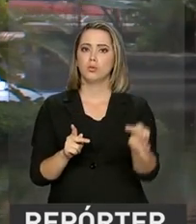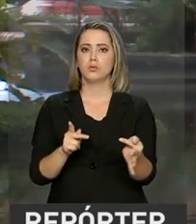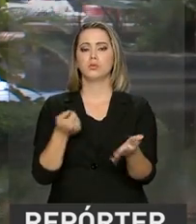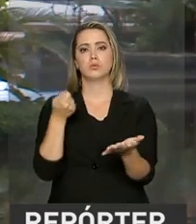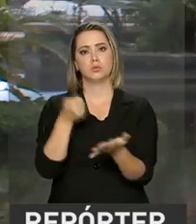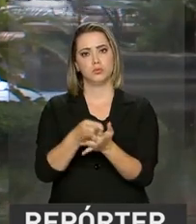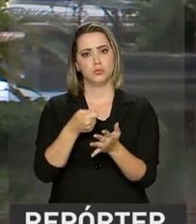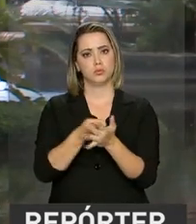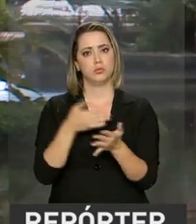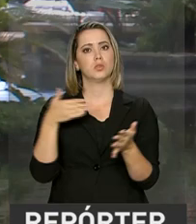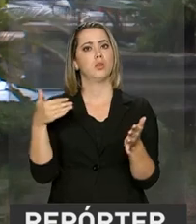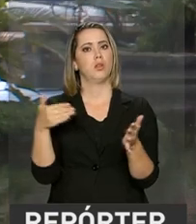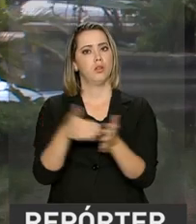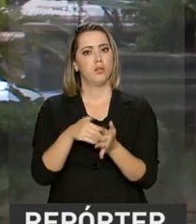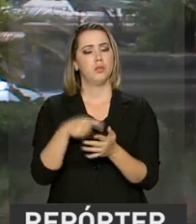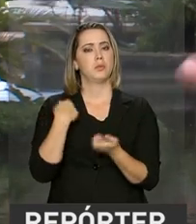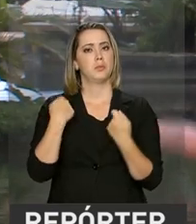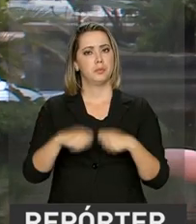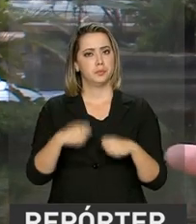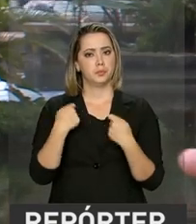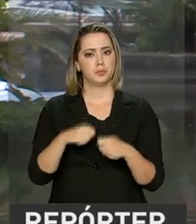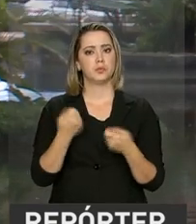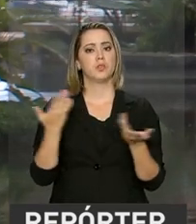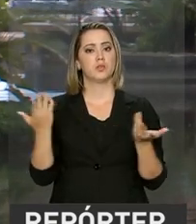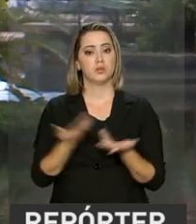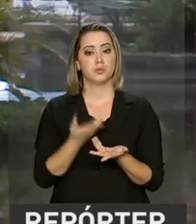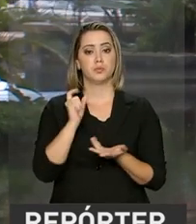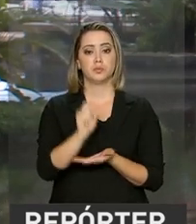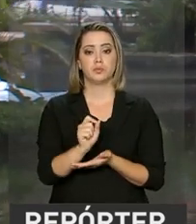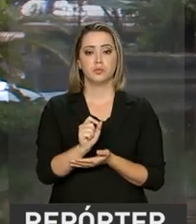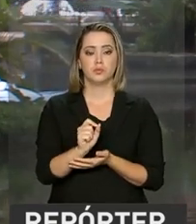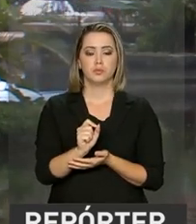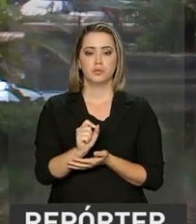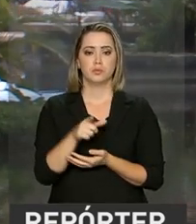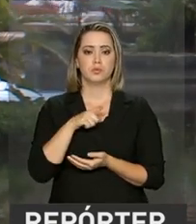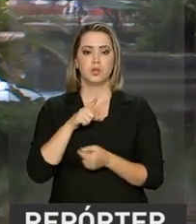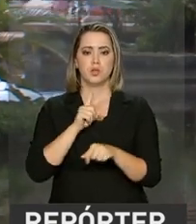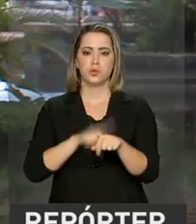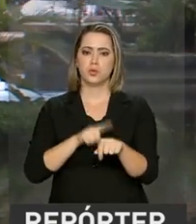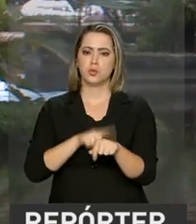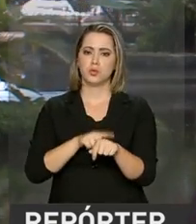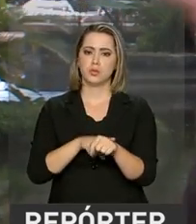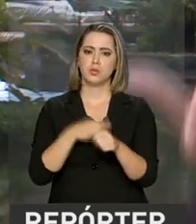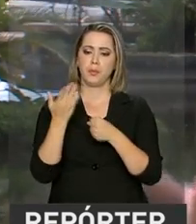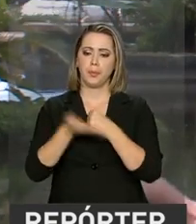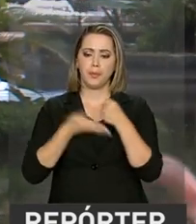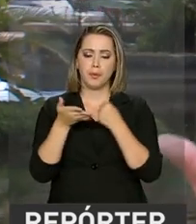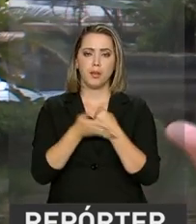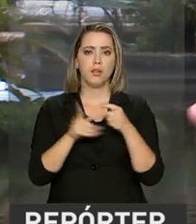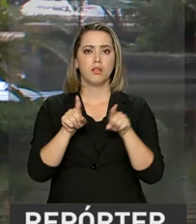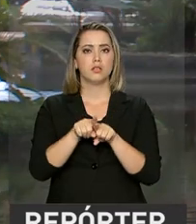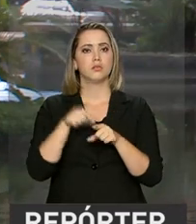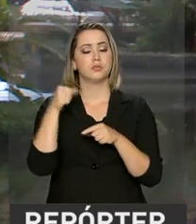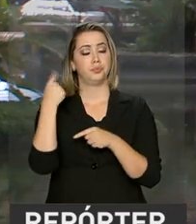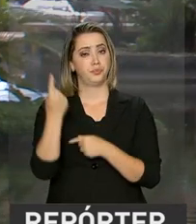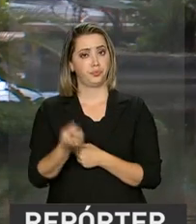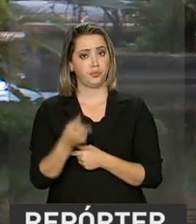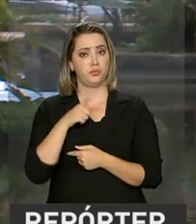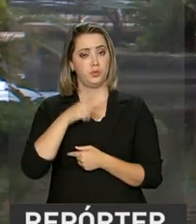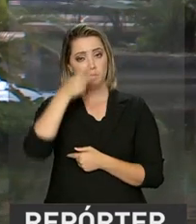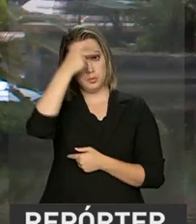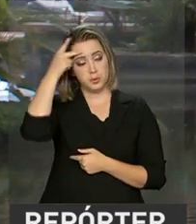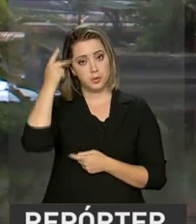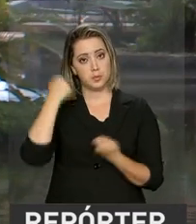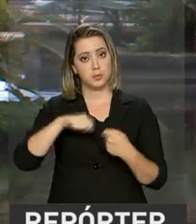ou do atingimento dos atuais requisitos previstos na reforma da Previdência, de tempo mínimo de idade, de tempo de contribuição, o